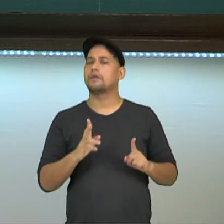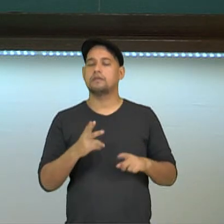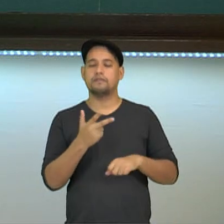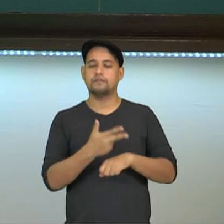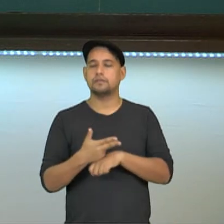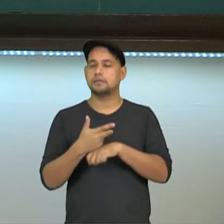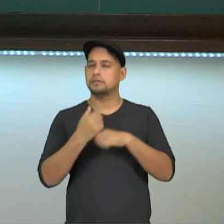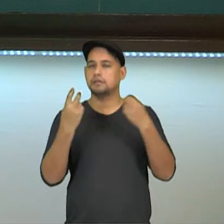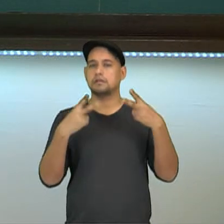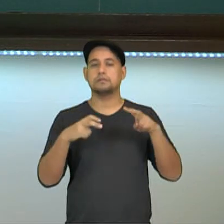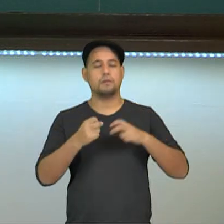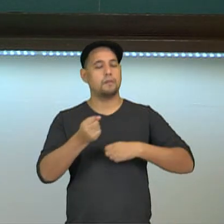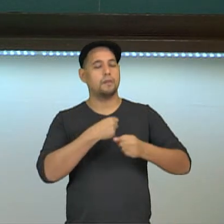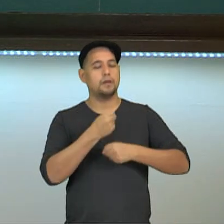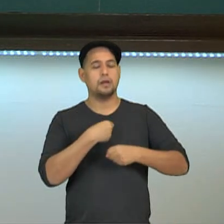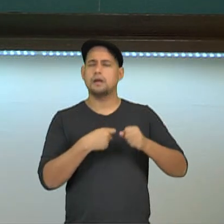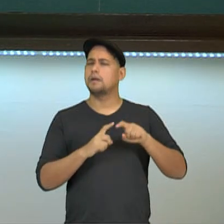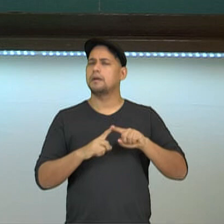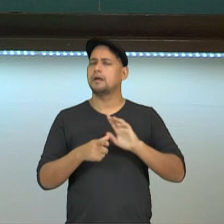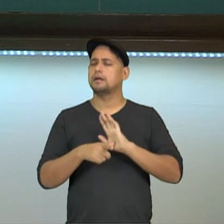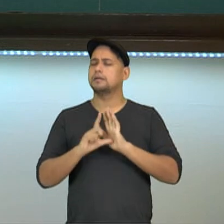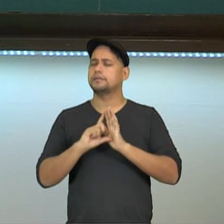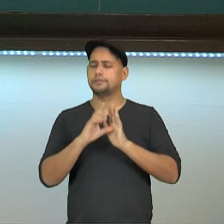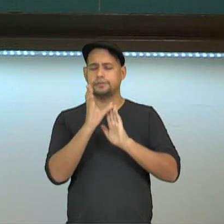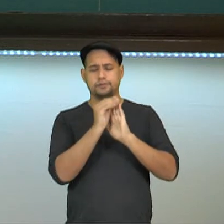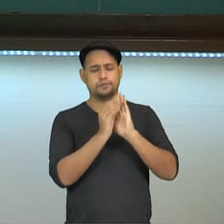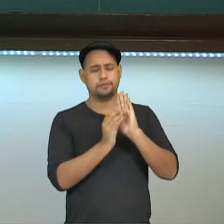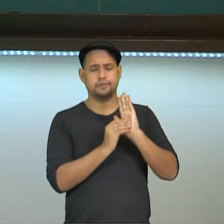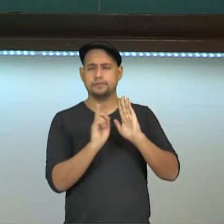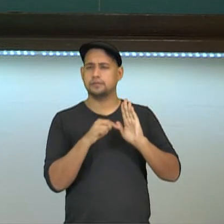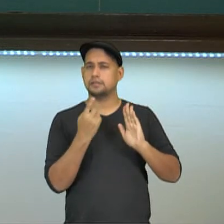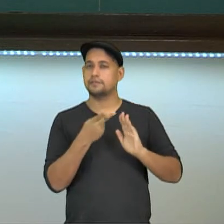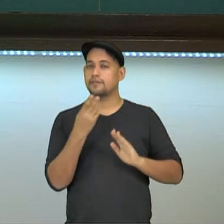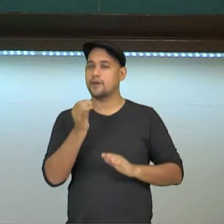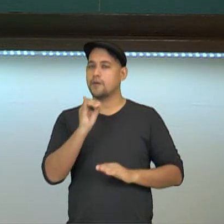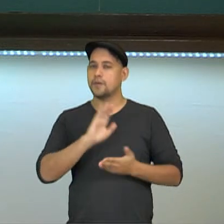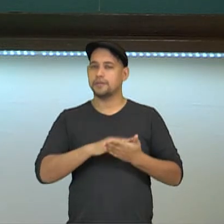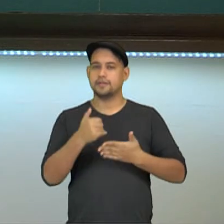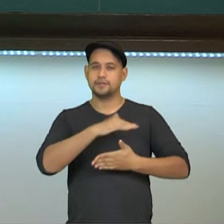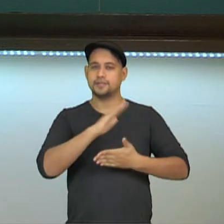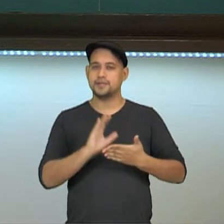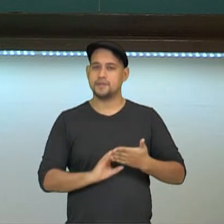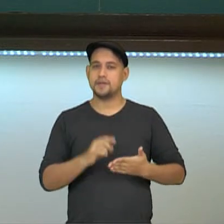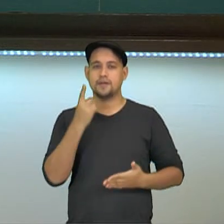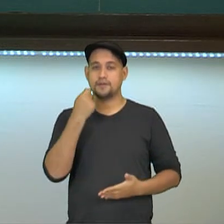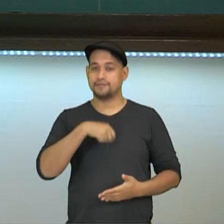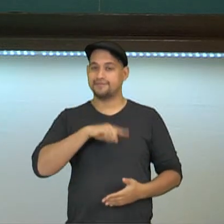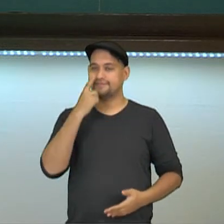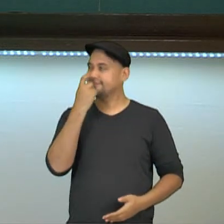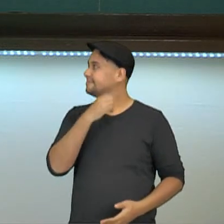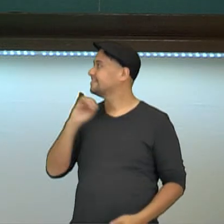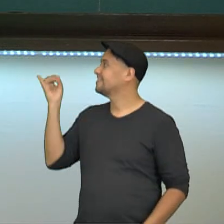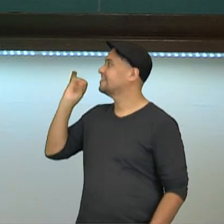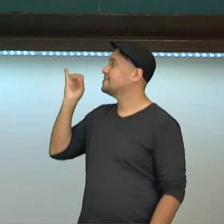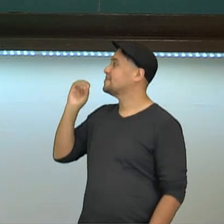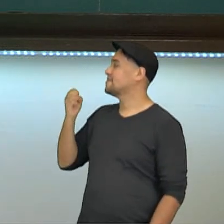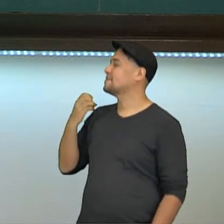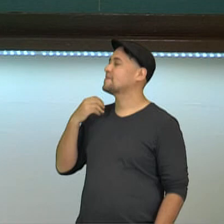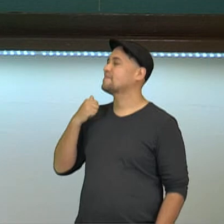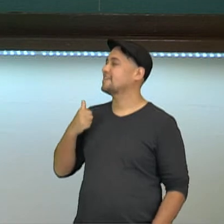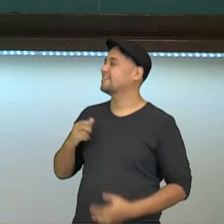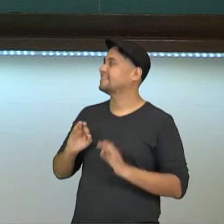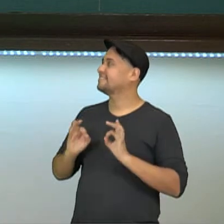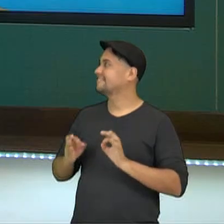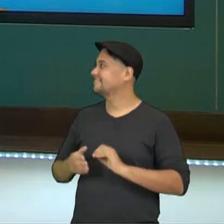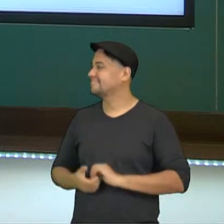sobre a reportagem. Antes de irmos aos conteúdos, vamos cumprimentar o nosso intérprete Kelvin. Olá, Kelvin, tudo